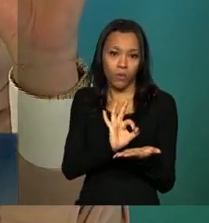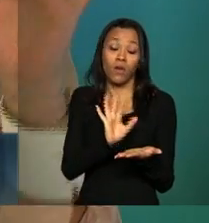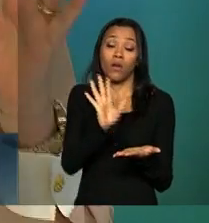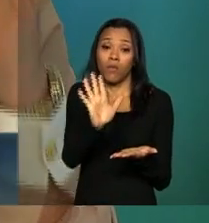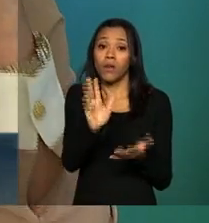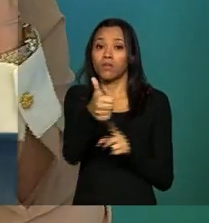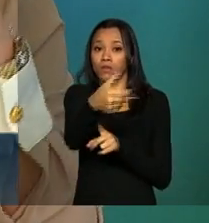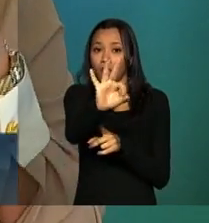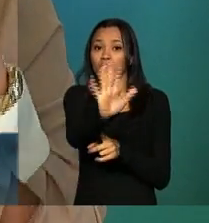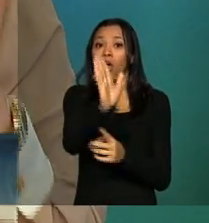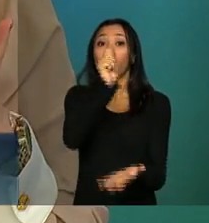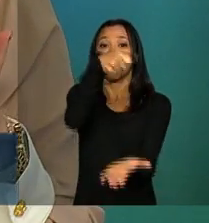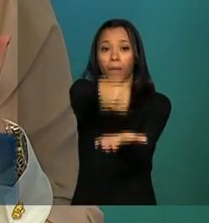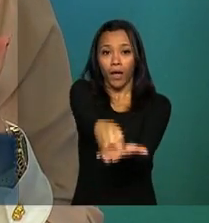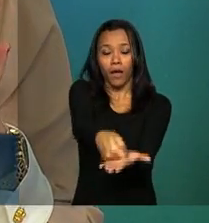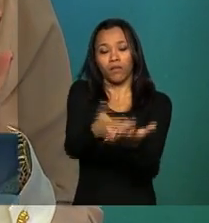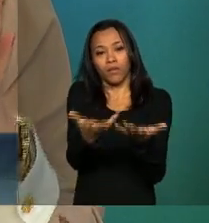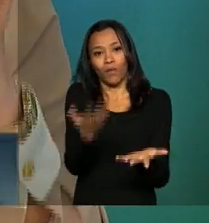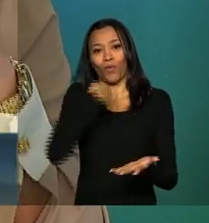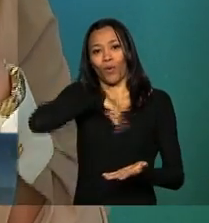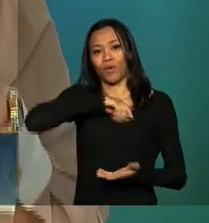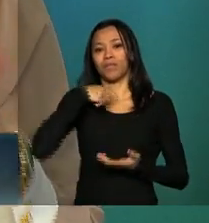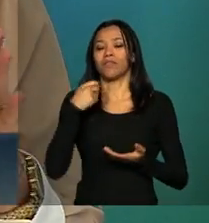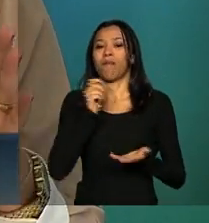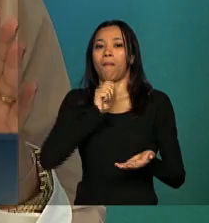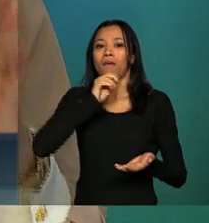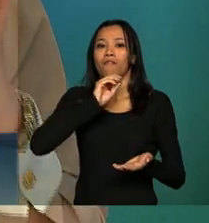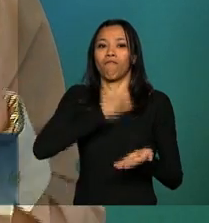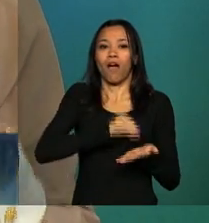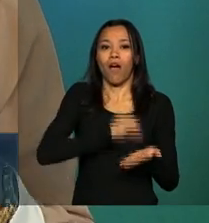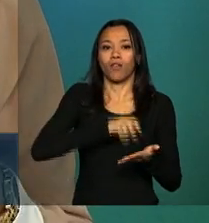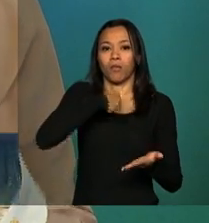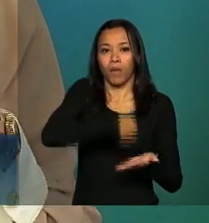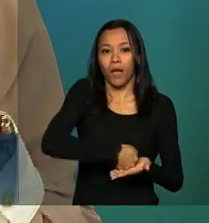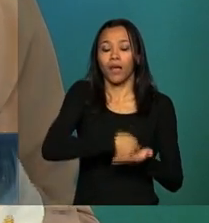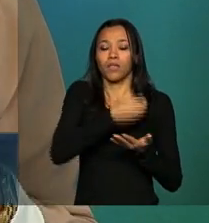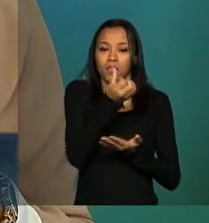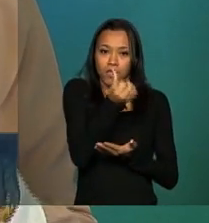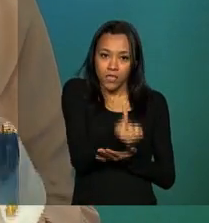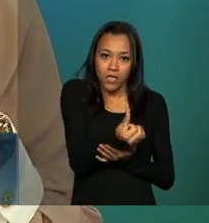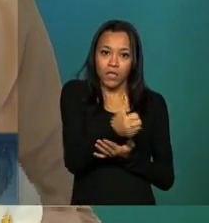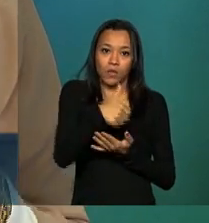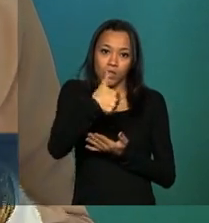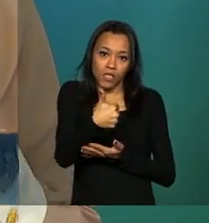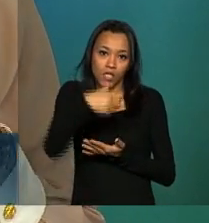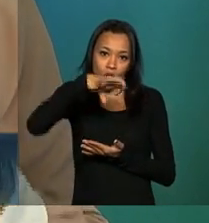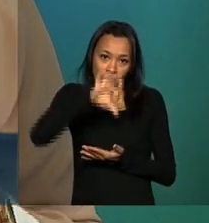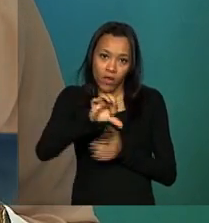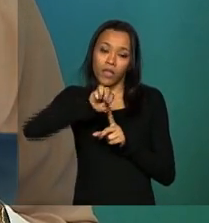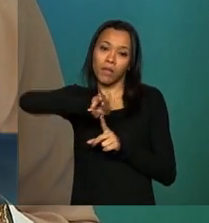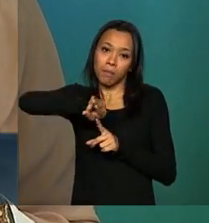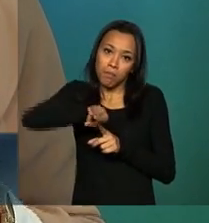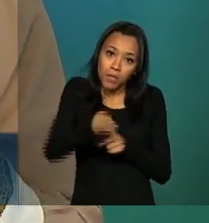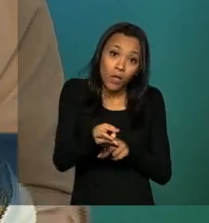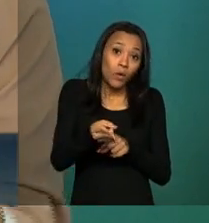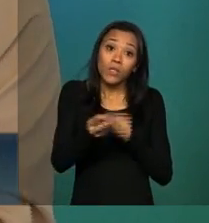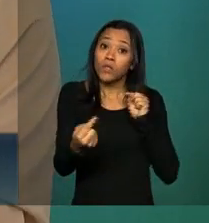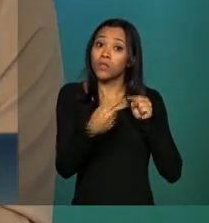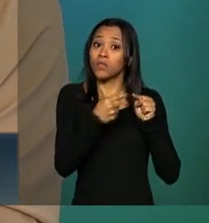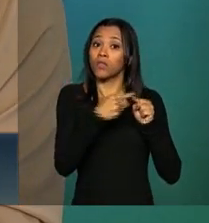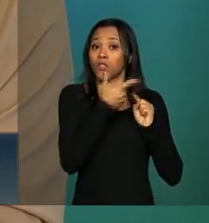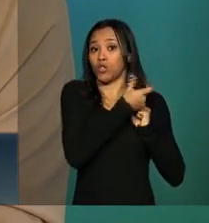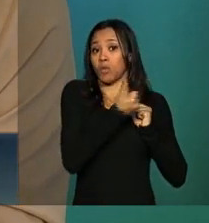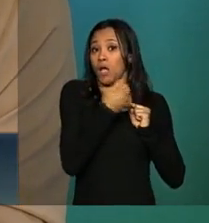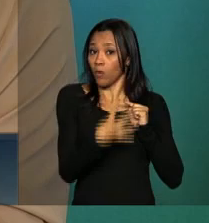foram pagos. Então, nós devemos 690 milhões de 2014.